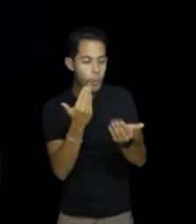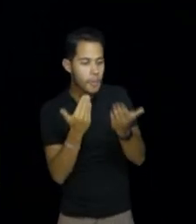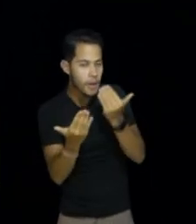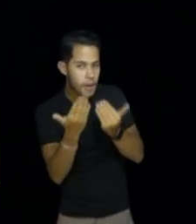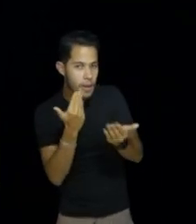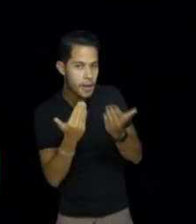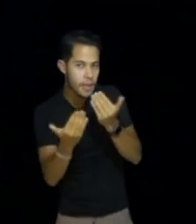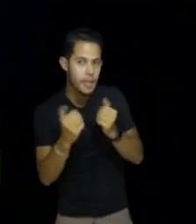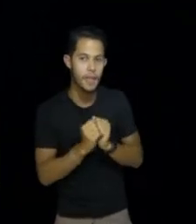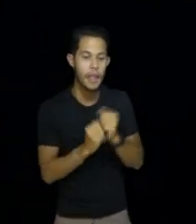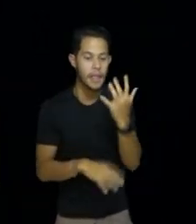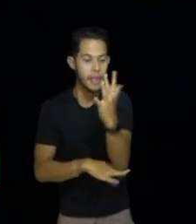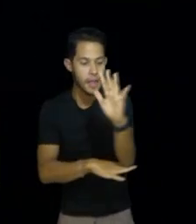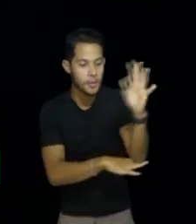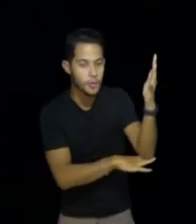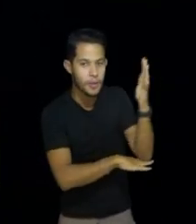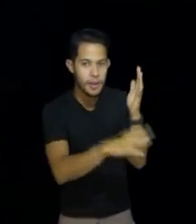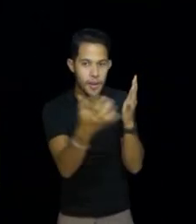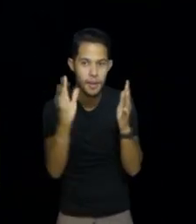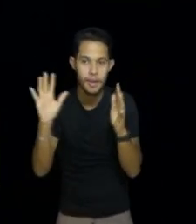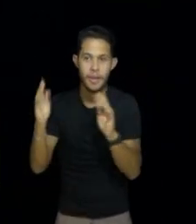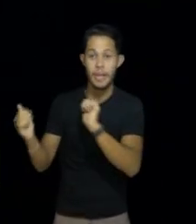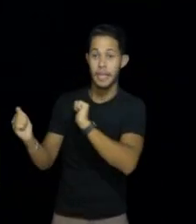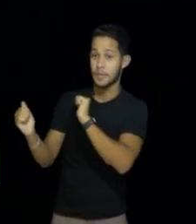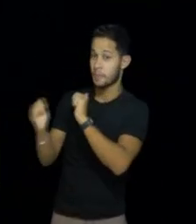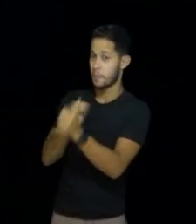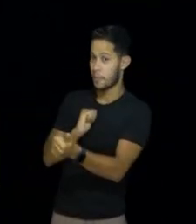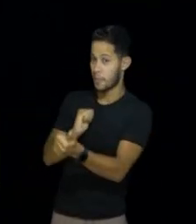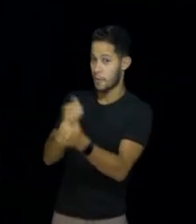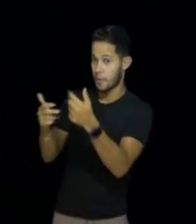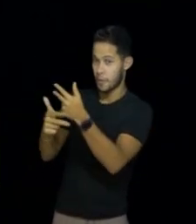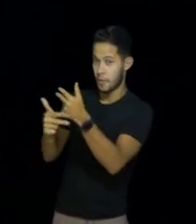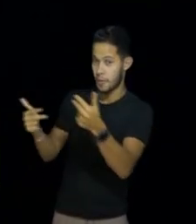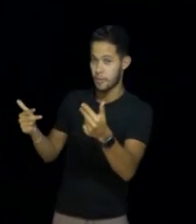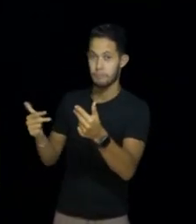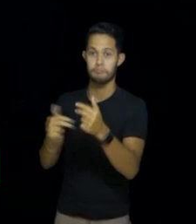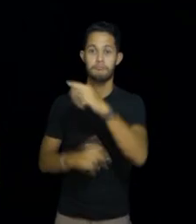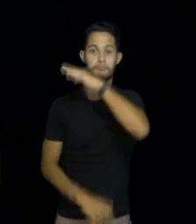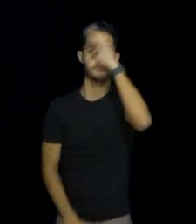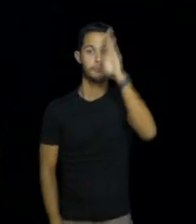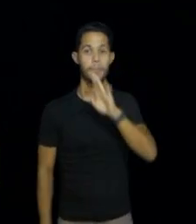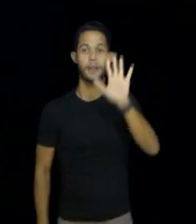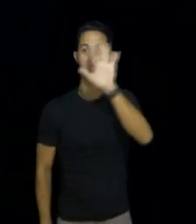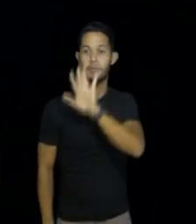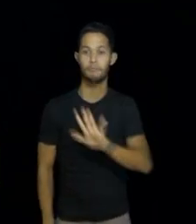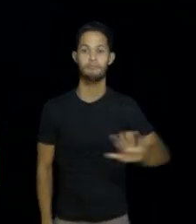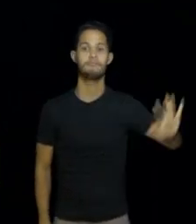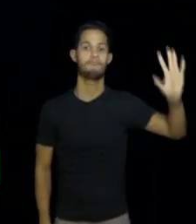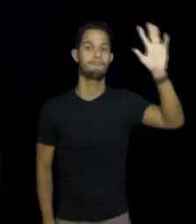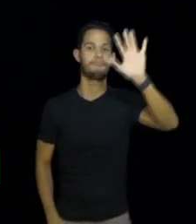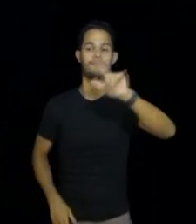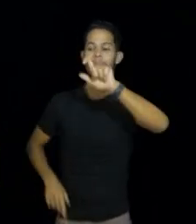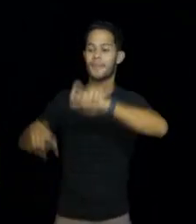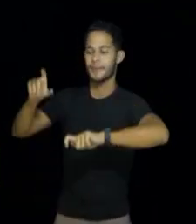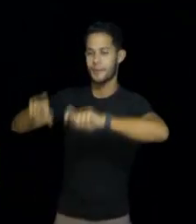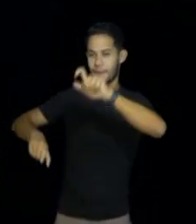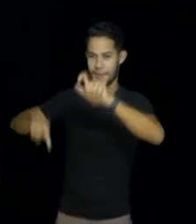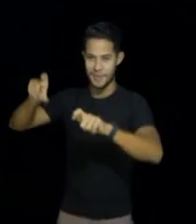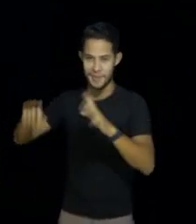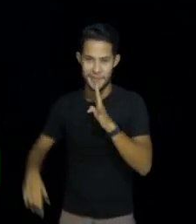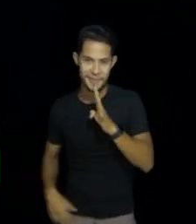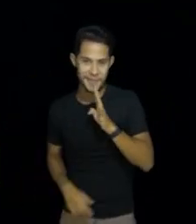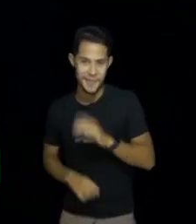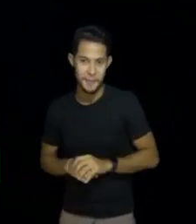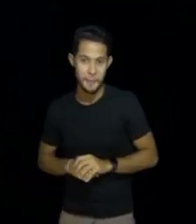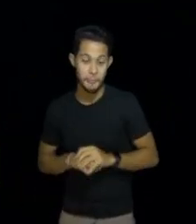natureza, esporte, eventos conhecidos no Brasil todo e muito mais. Temos produtos de